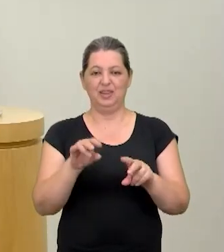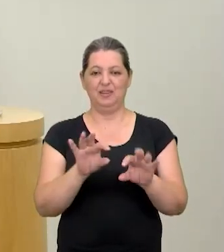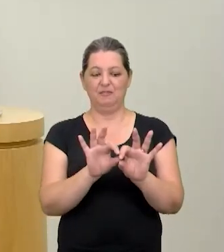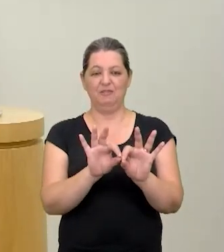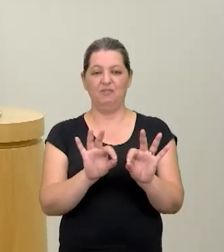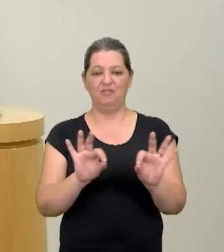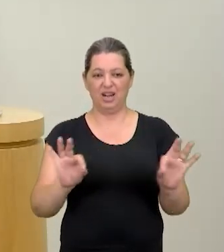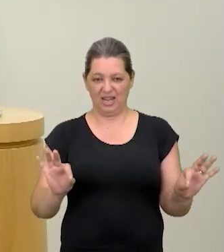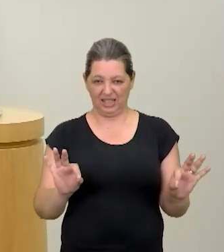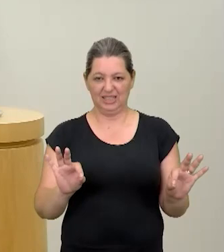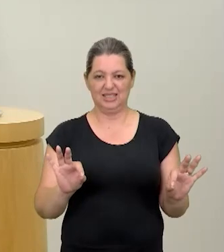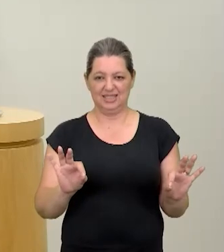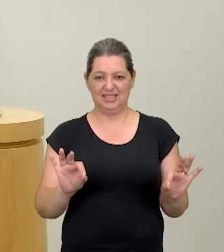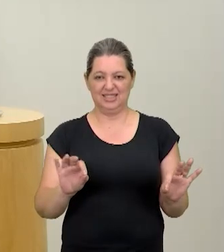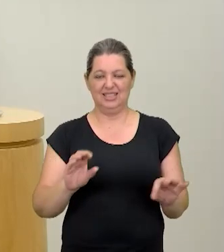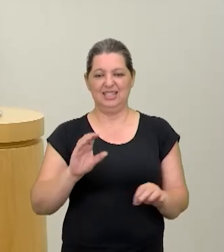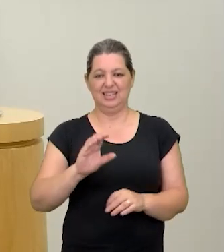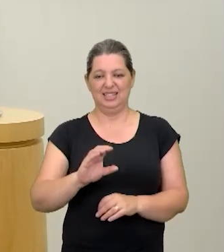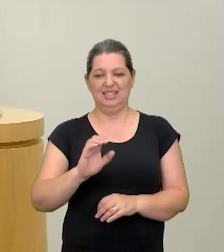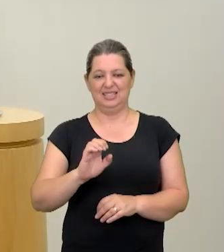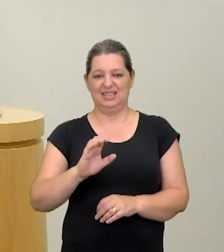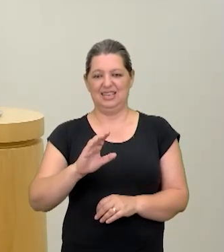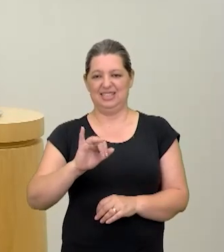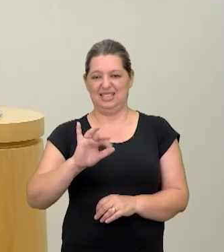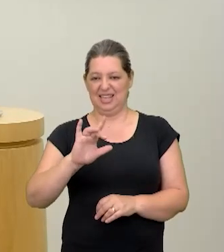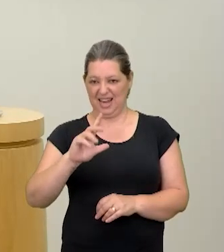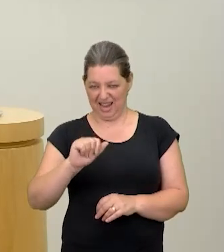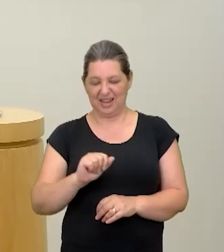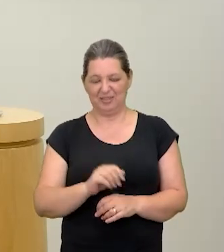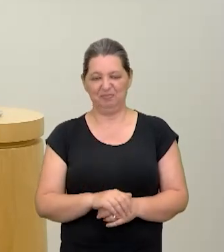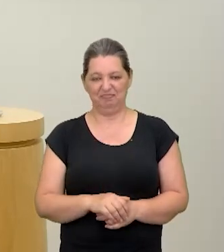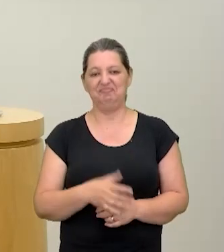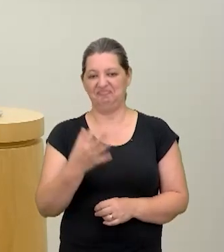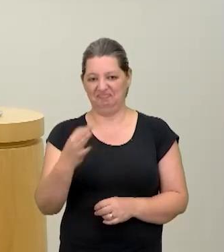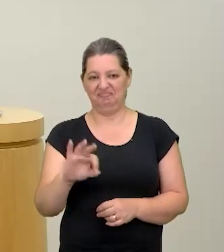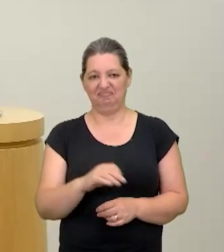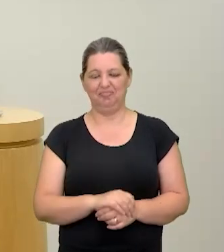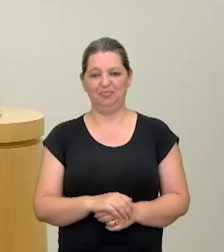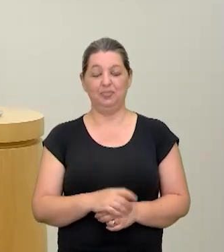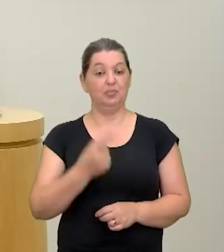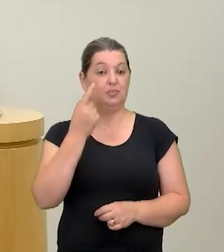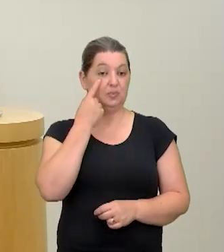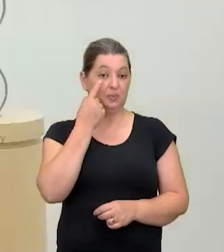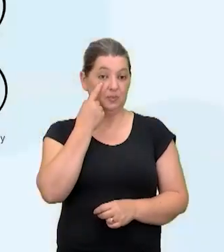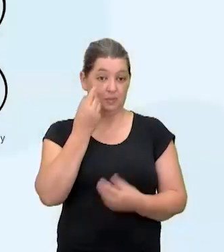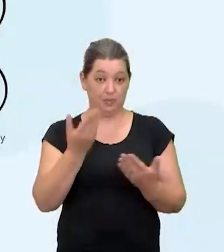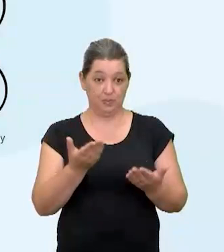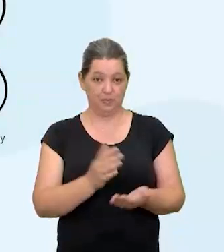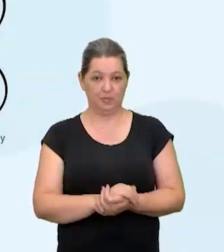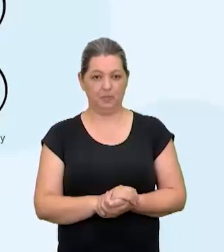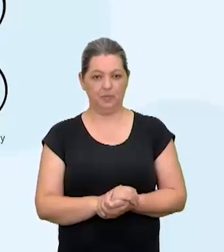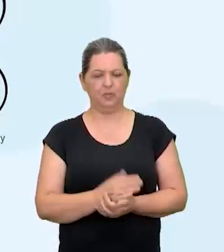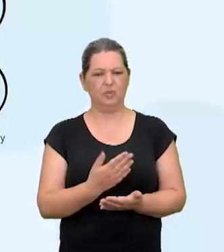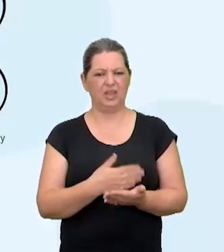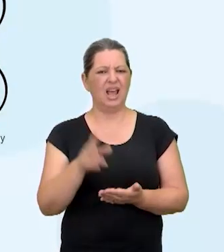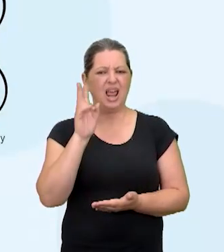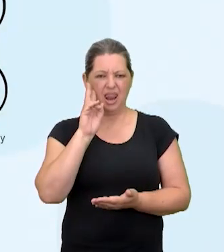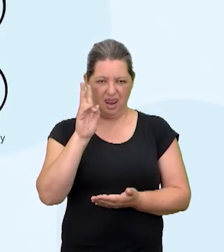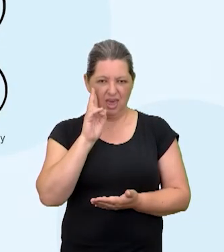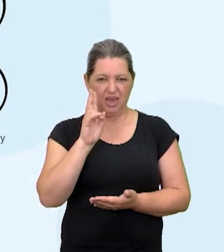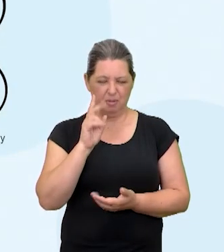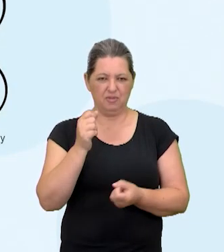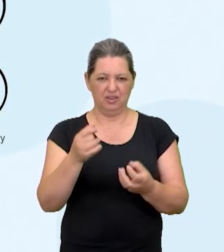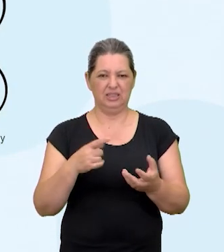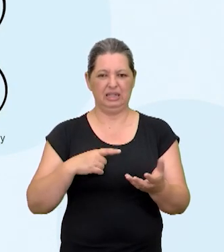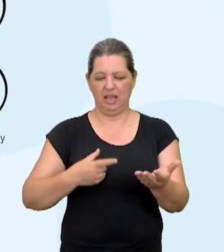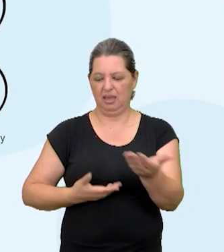nossa grandiosa Cecília Meirelles, é isso mesmo. Então, vamos começar com o seguinte, ó. Lembra que a gente falou que vai ter